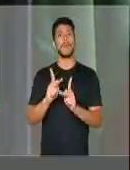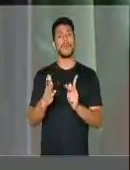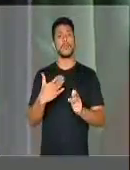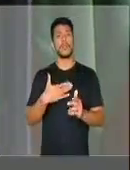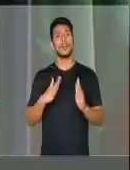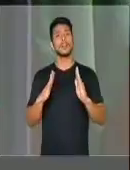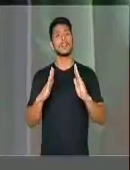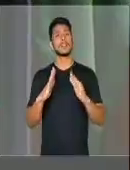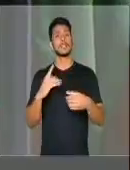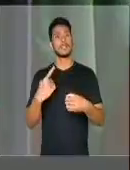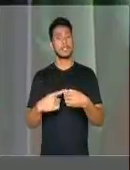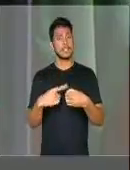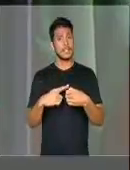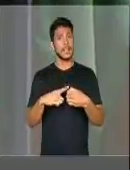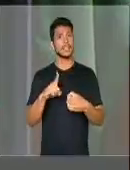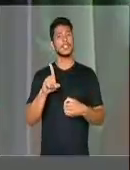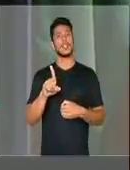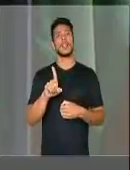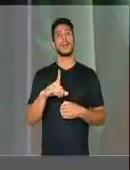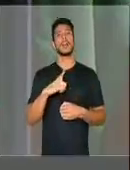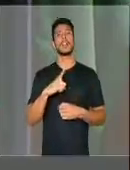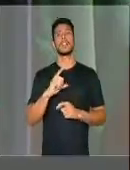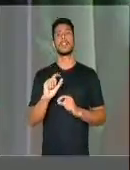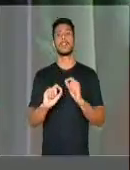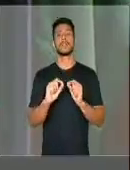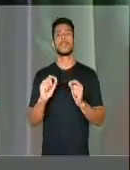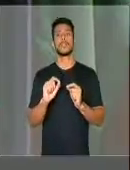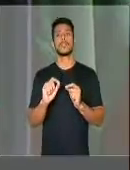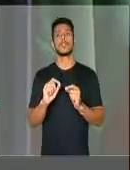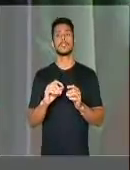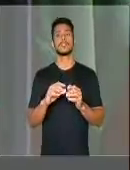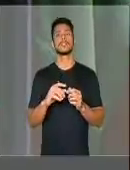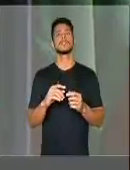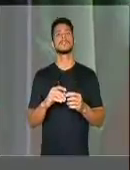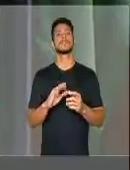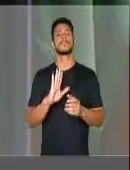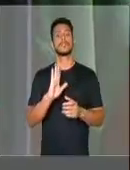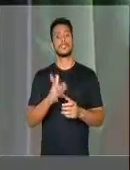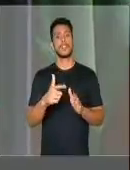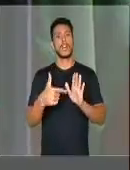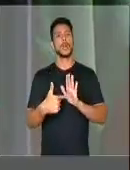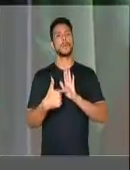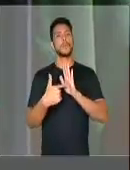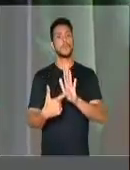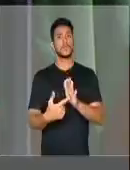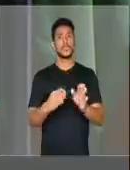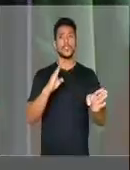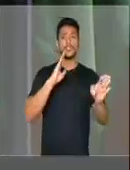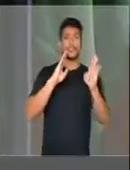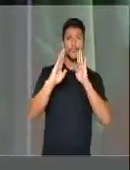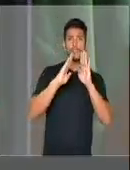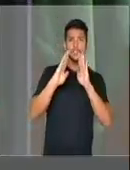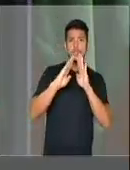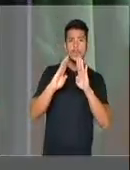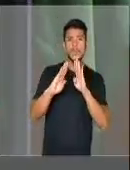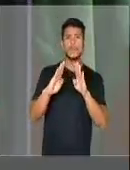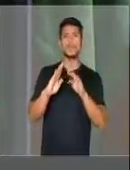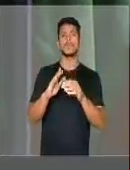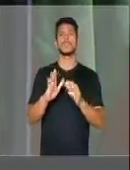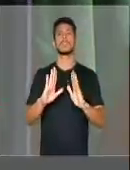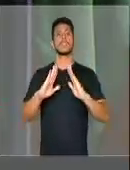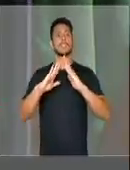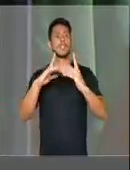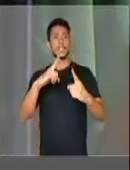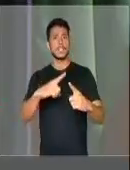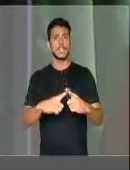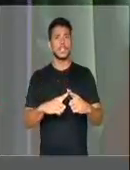do estado, tem nos últimos dias questionado nas redes sociais, nos grupos do WhatsApp, nas